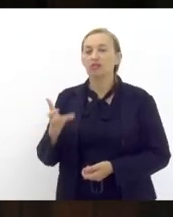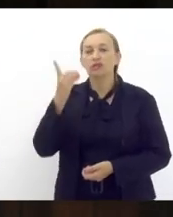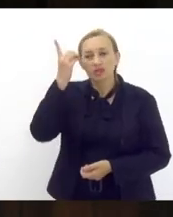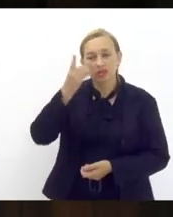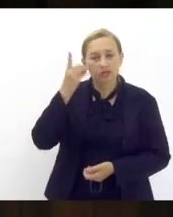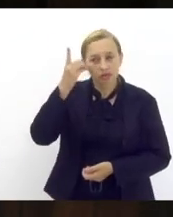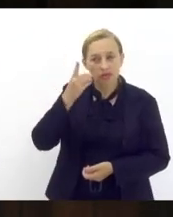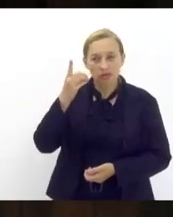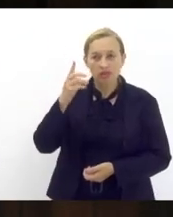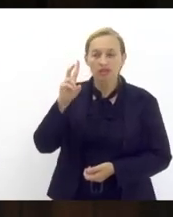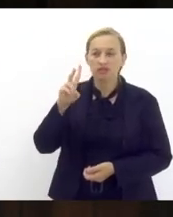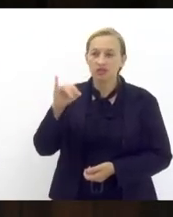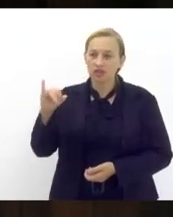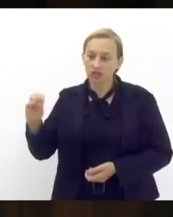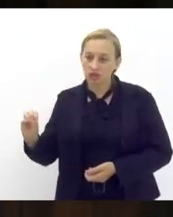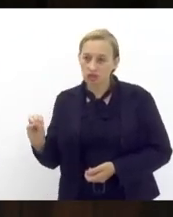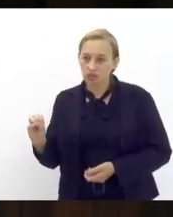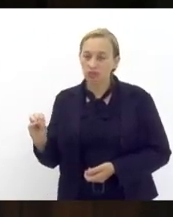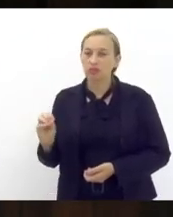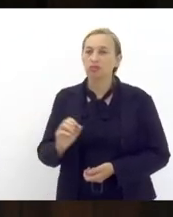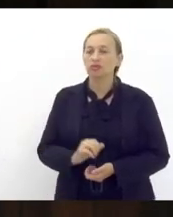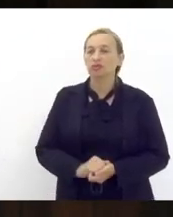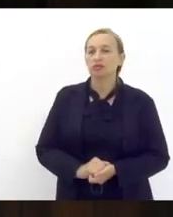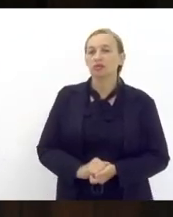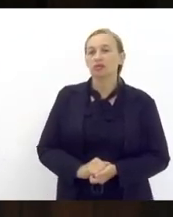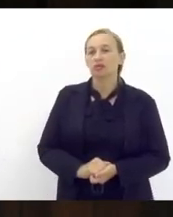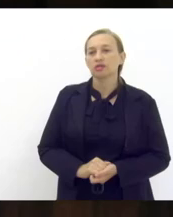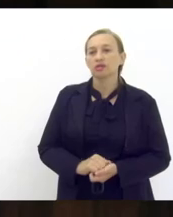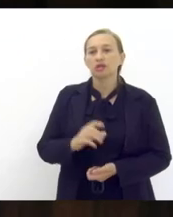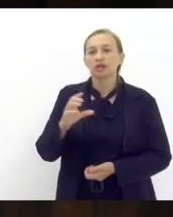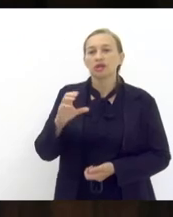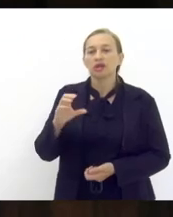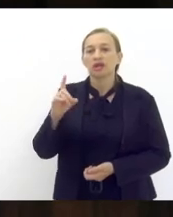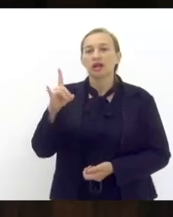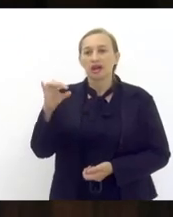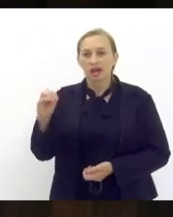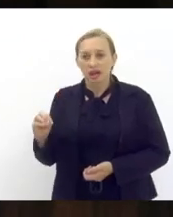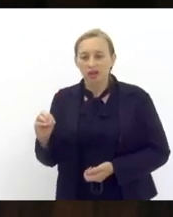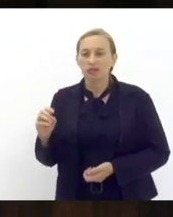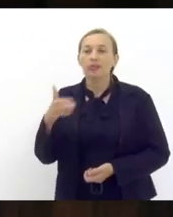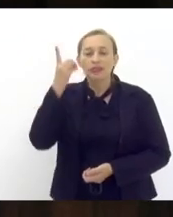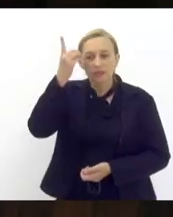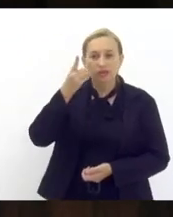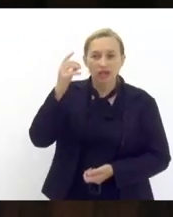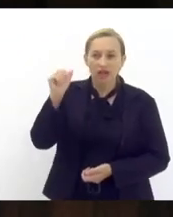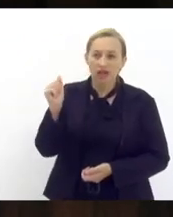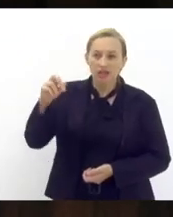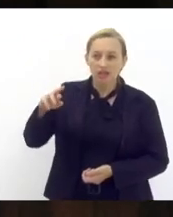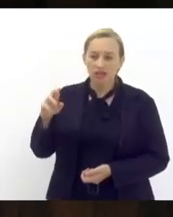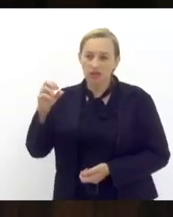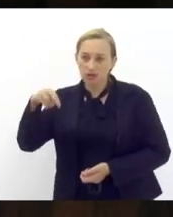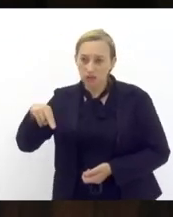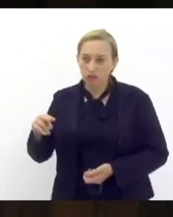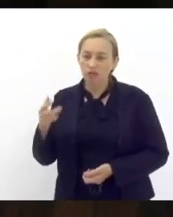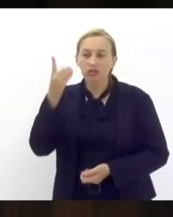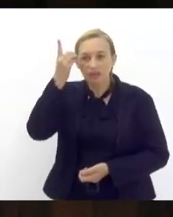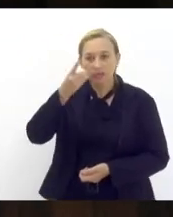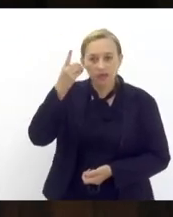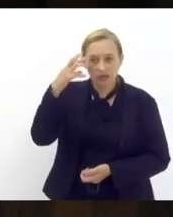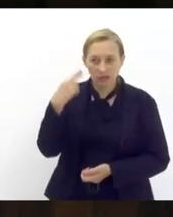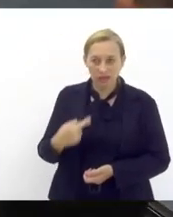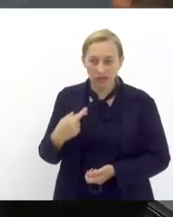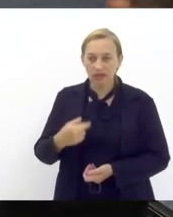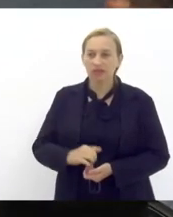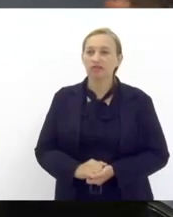deputado Vinícius Cozolino, deputado Cláudio Caiado, deputado Anderson Moraes, deputada Renata